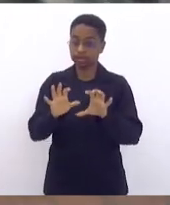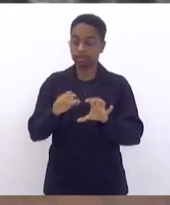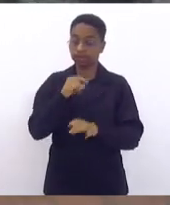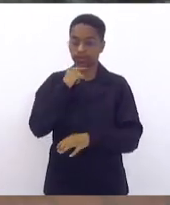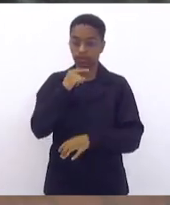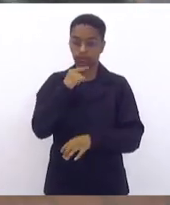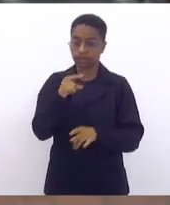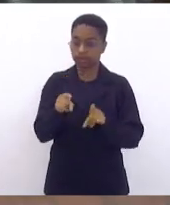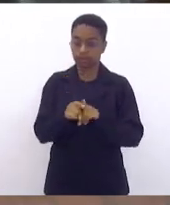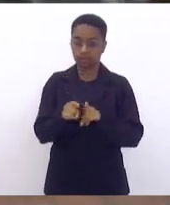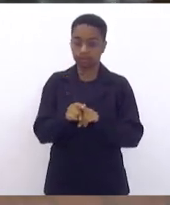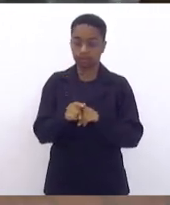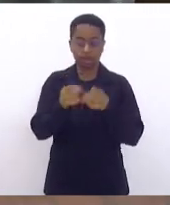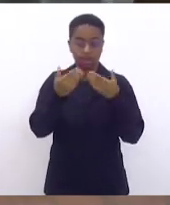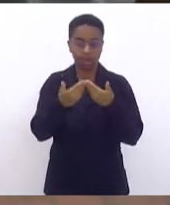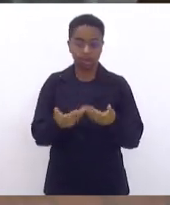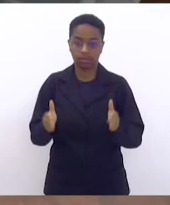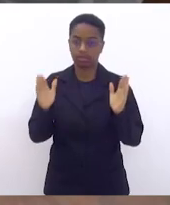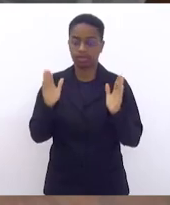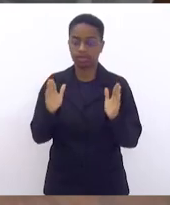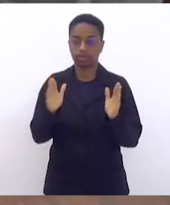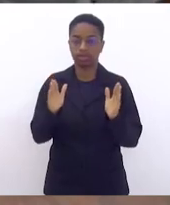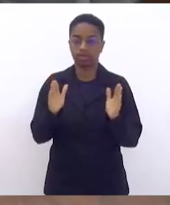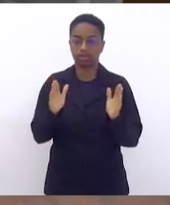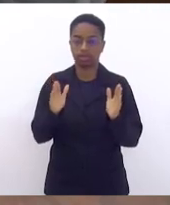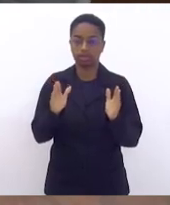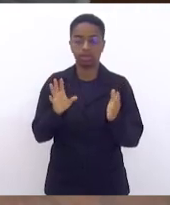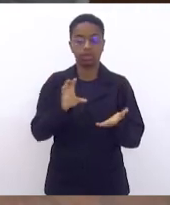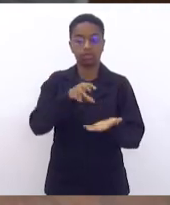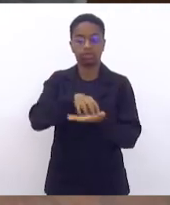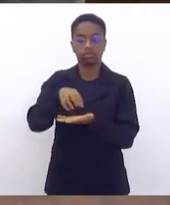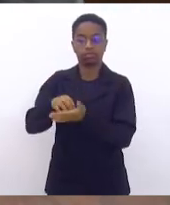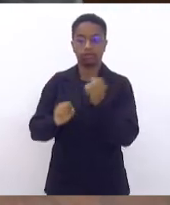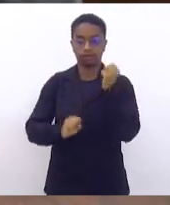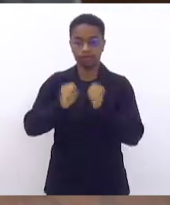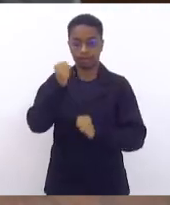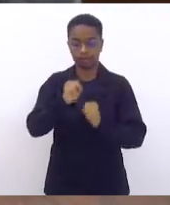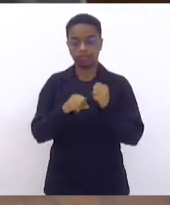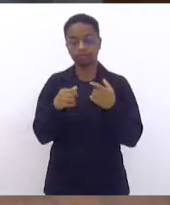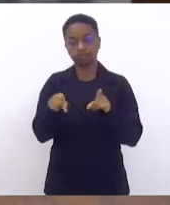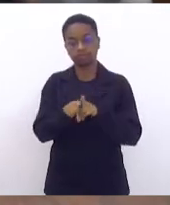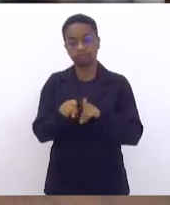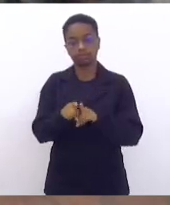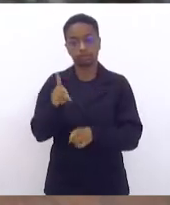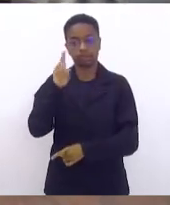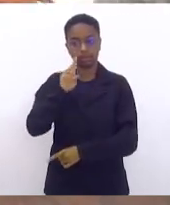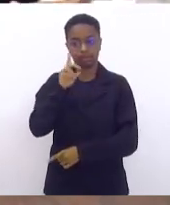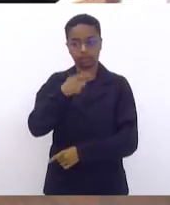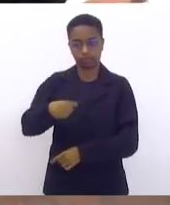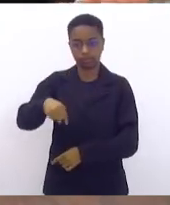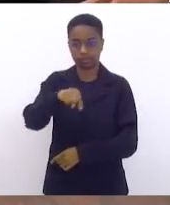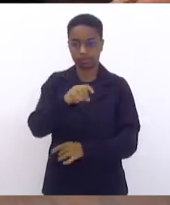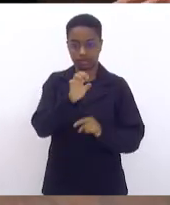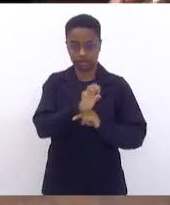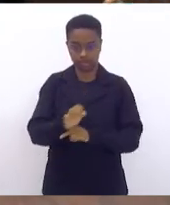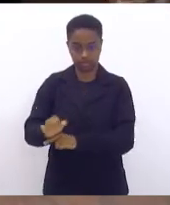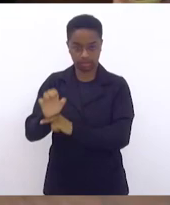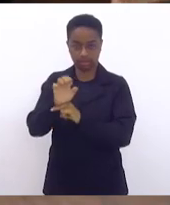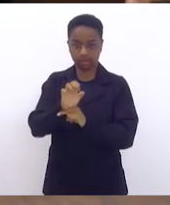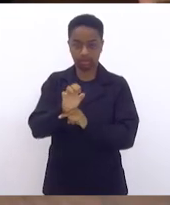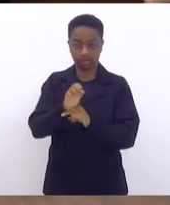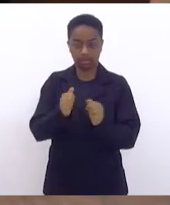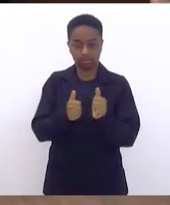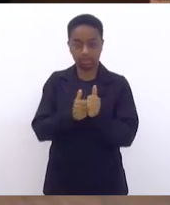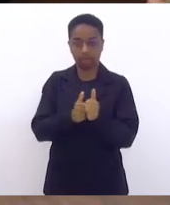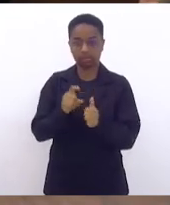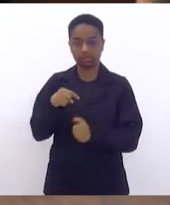conseguem também fazer ampliação dos seus parques industriais. E lembrando também que os estados aqui que estão ao nosso